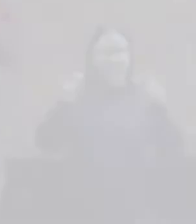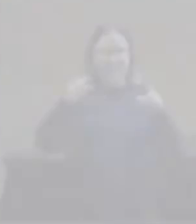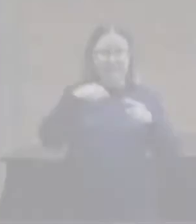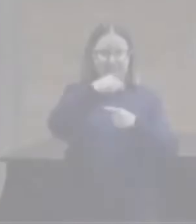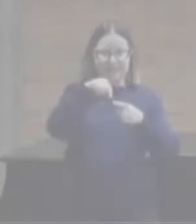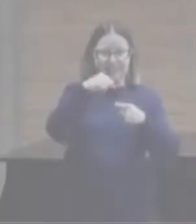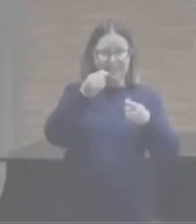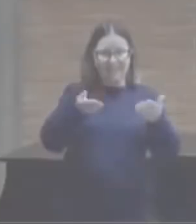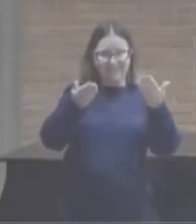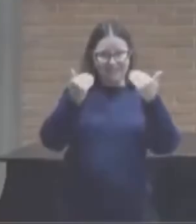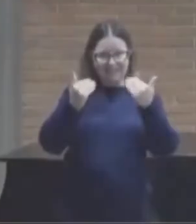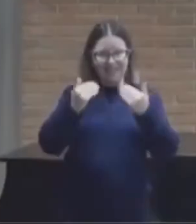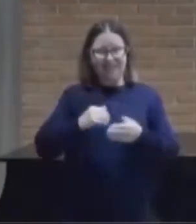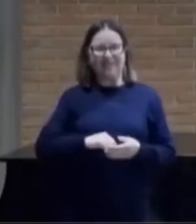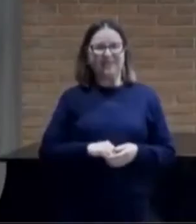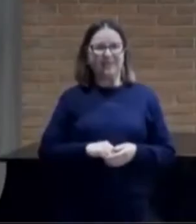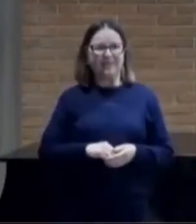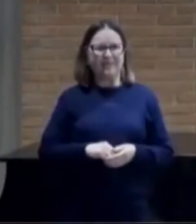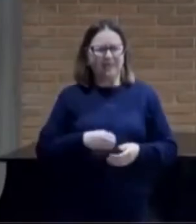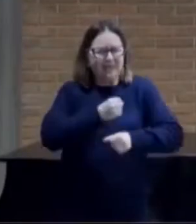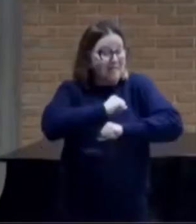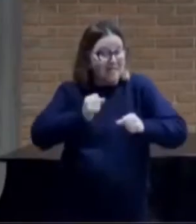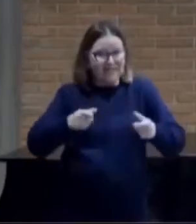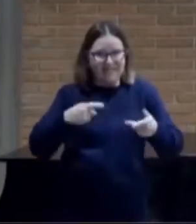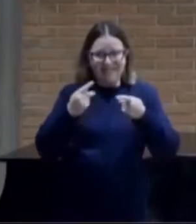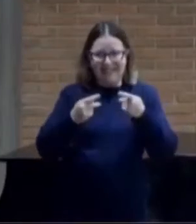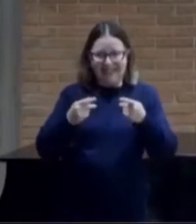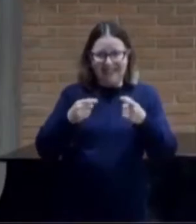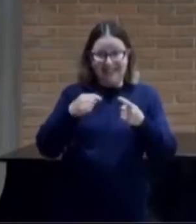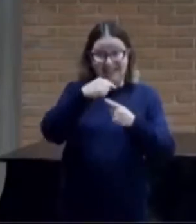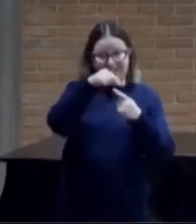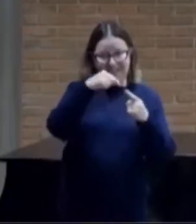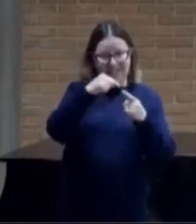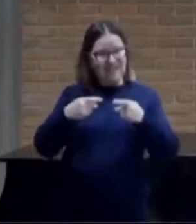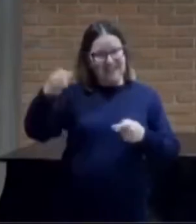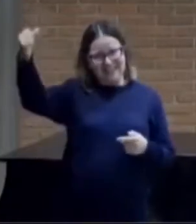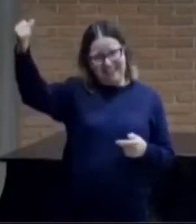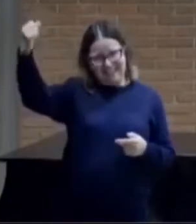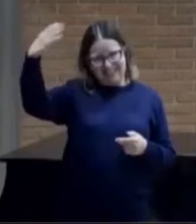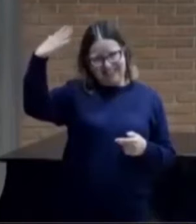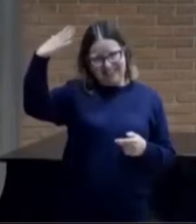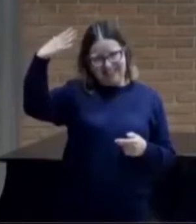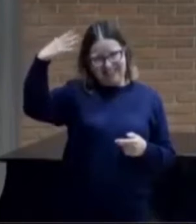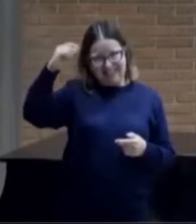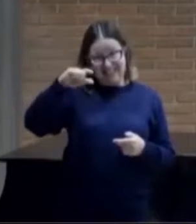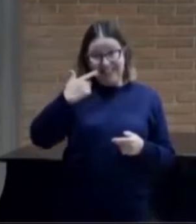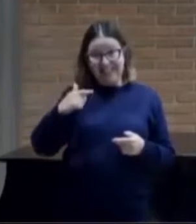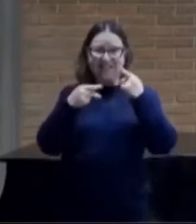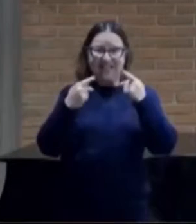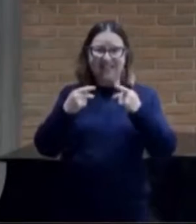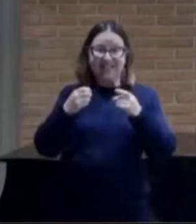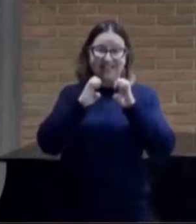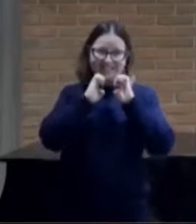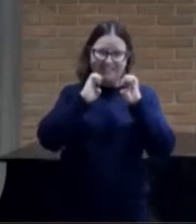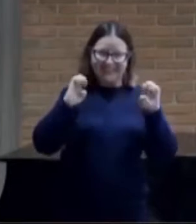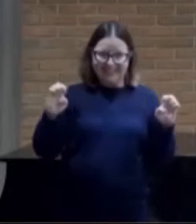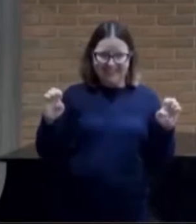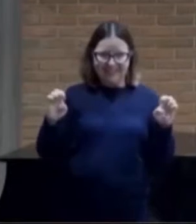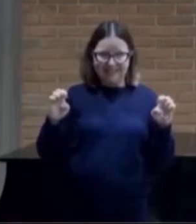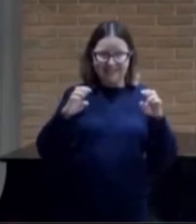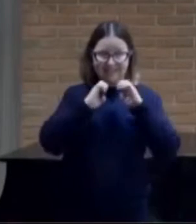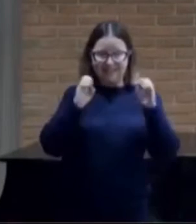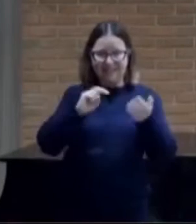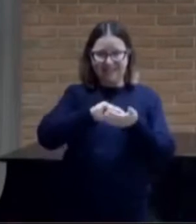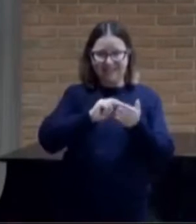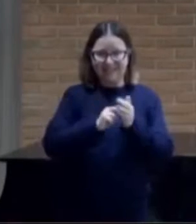Creio que é impossível falar de santificação sem falar da graça, sem falar do Evangelho. E o Evangelho é